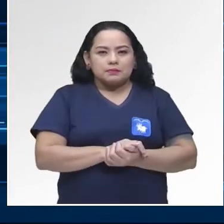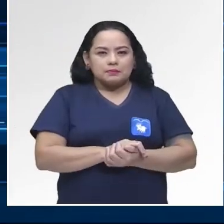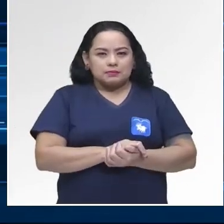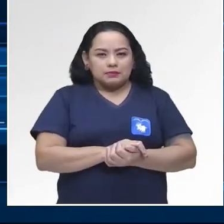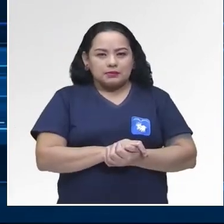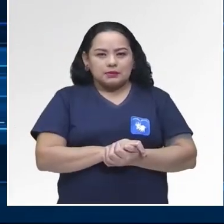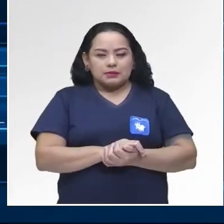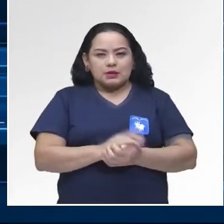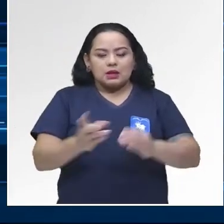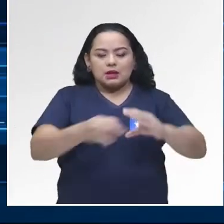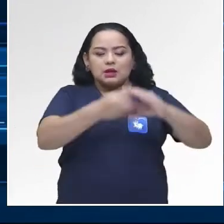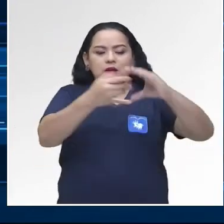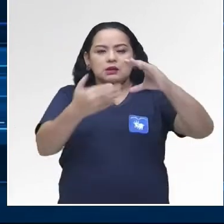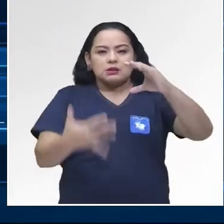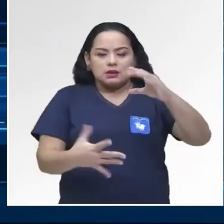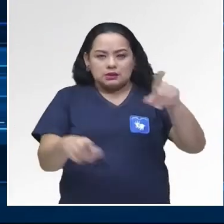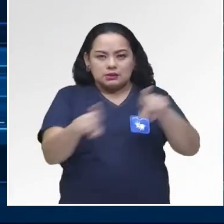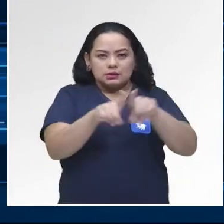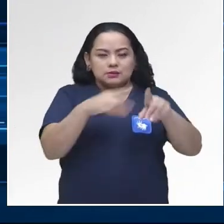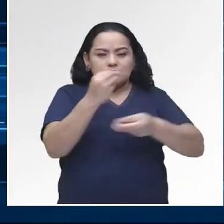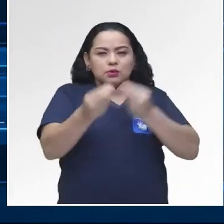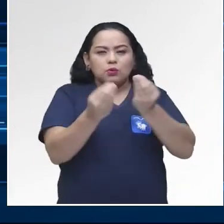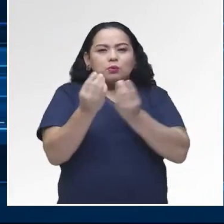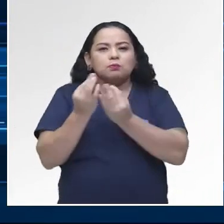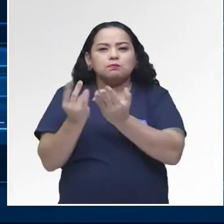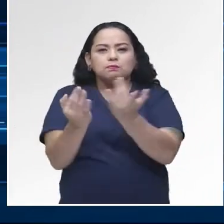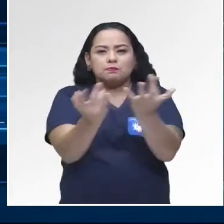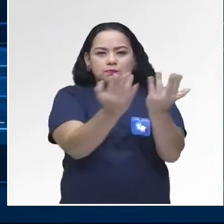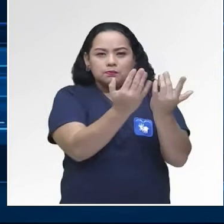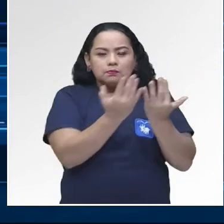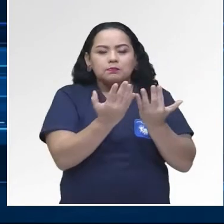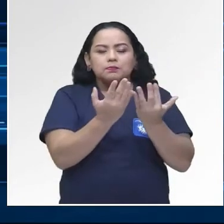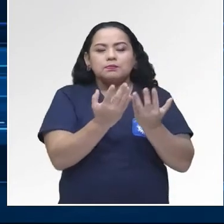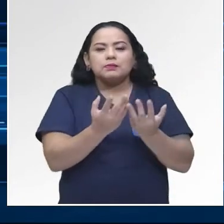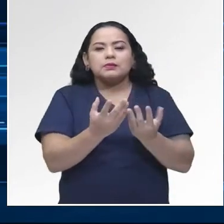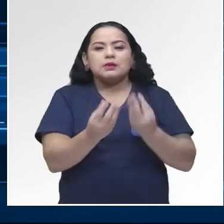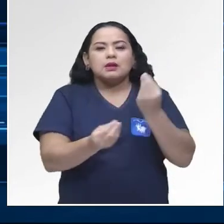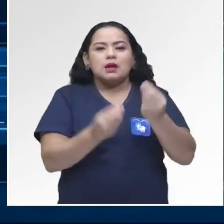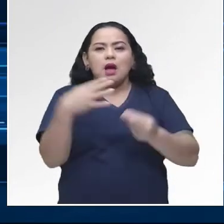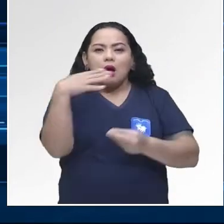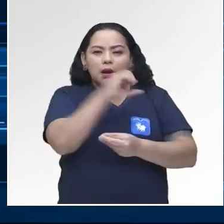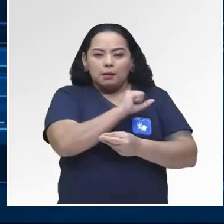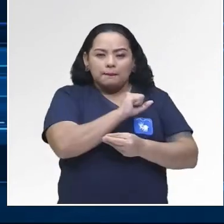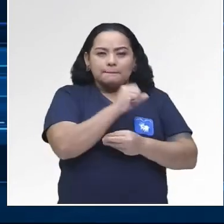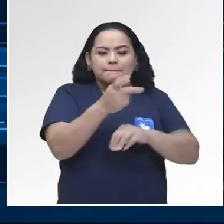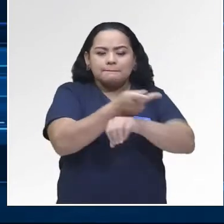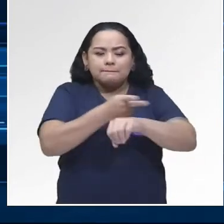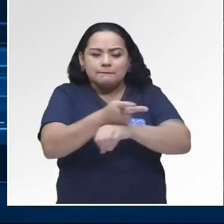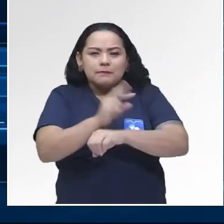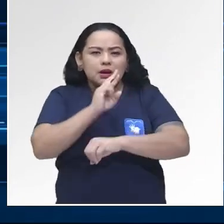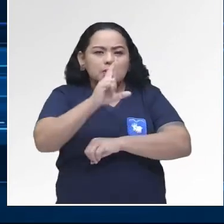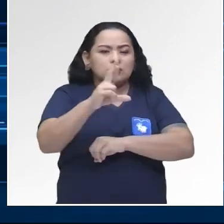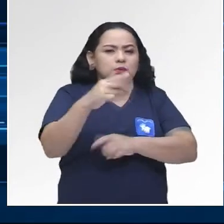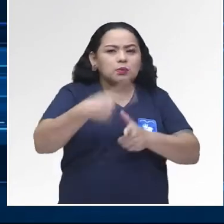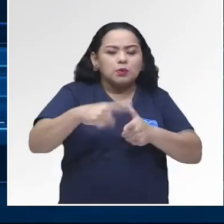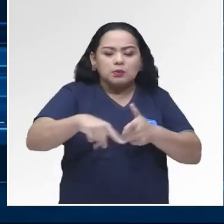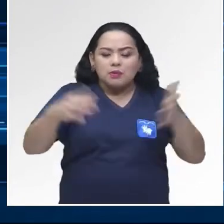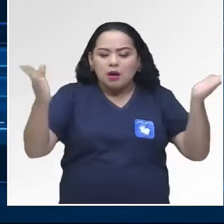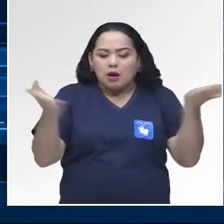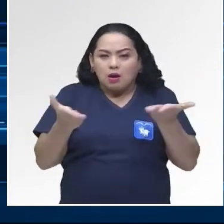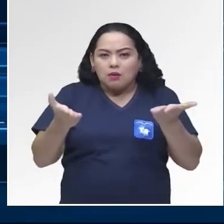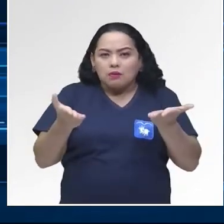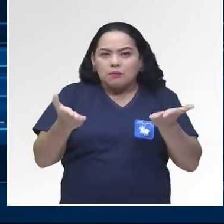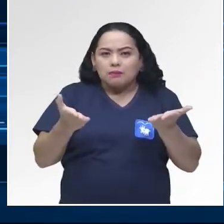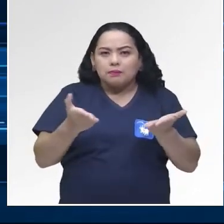Esse caráter também, do senso comum, ele é imediato, ele busca uma resposta para o problema agora,